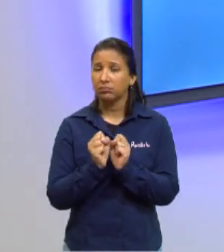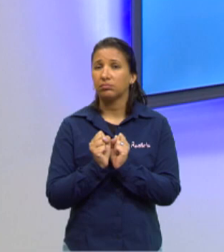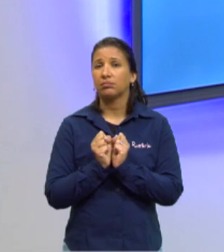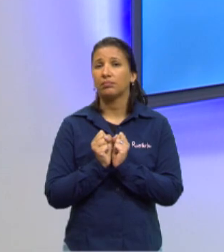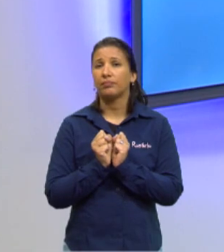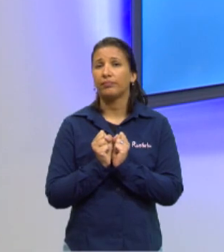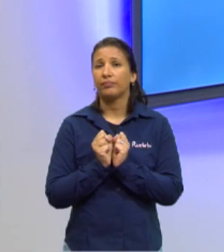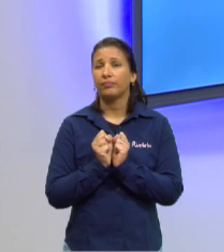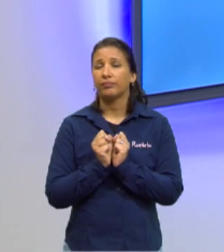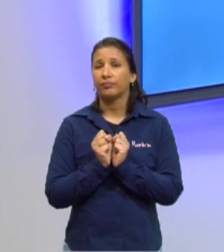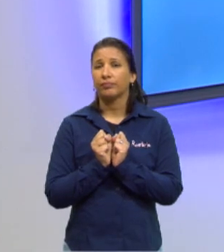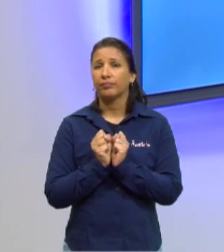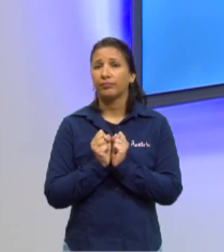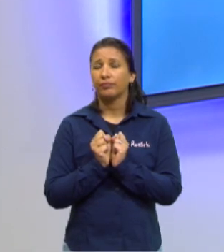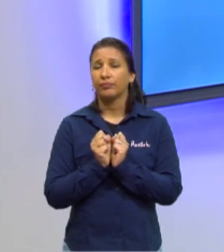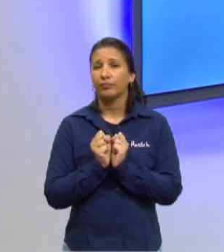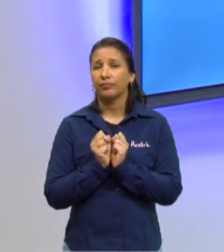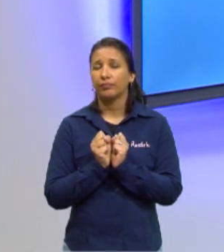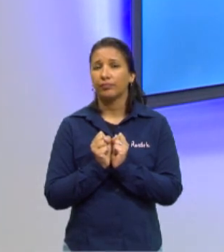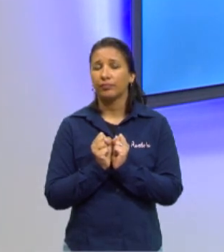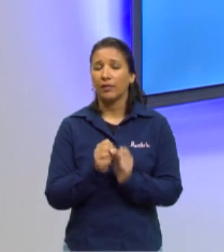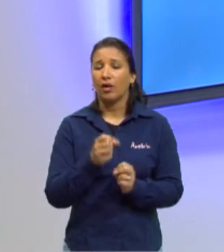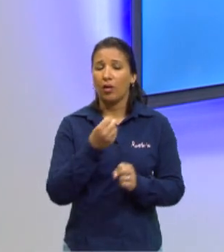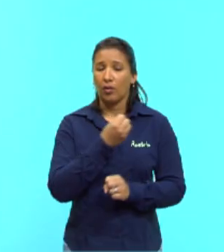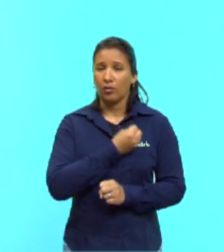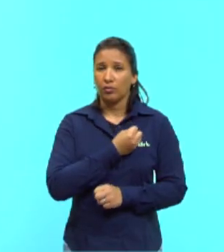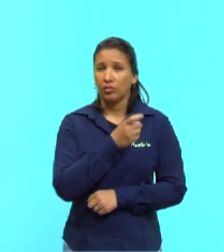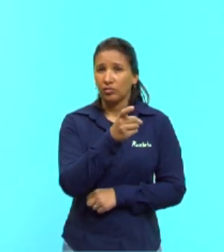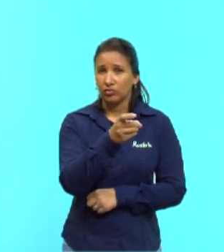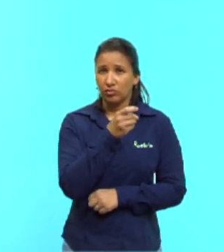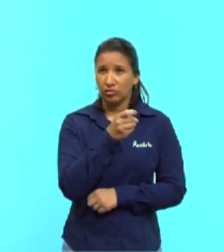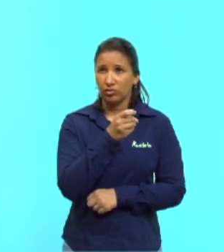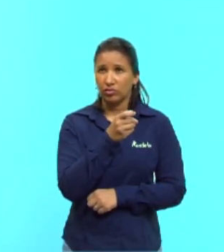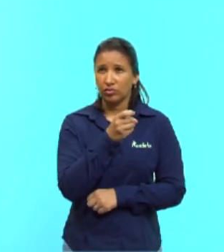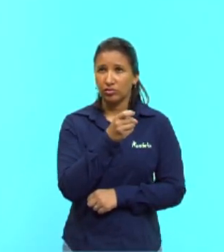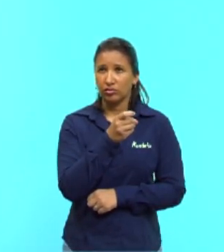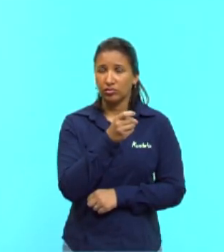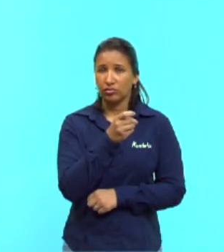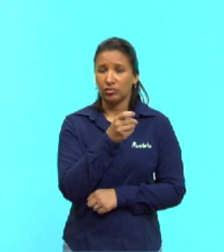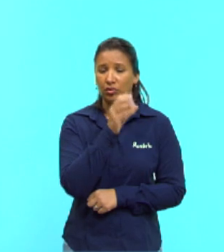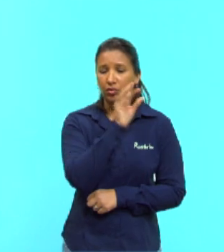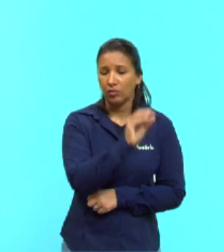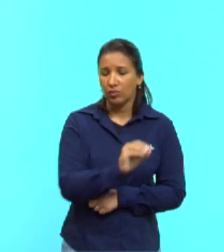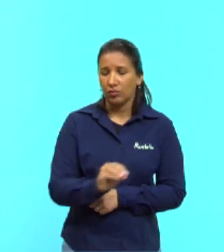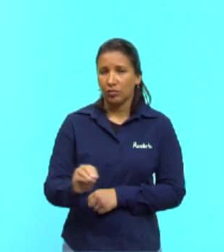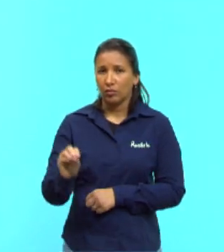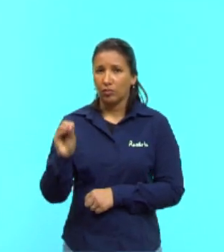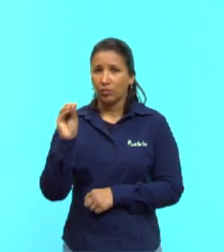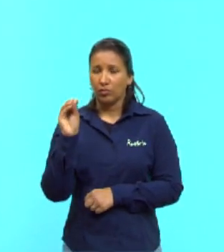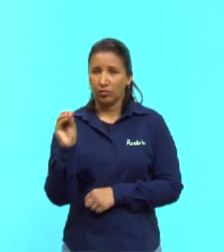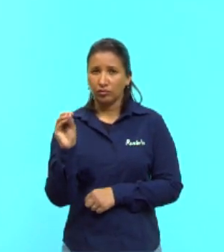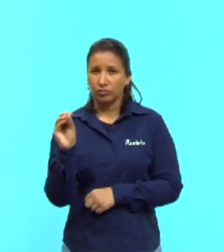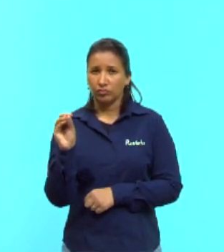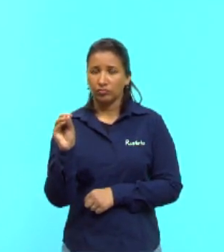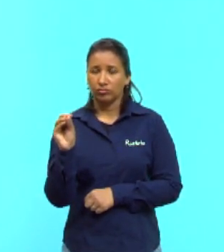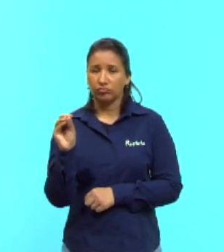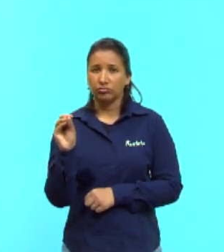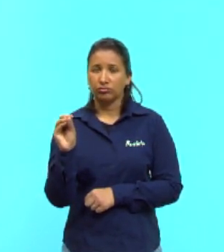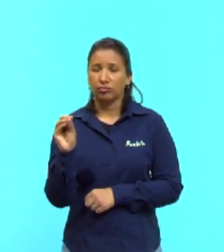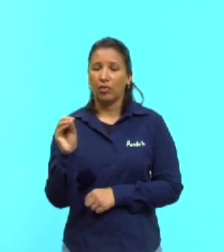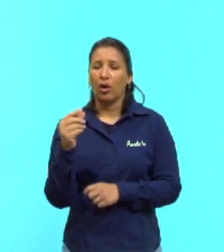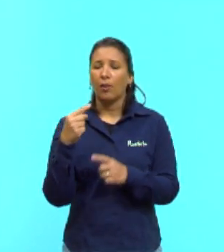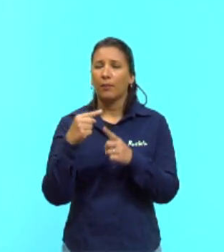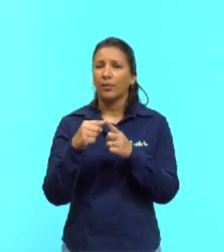vou passar esse x ou esse valor que eu tenho aqui adicionando para o outro lado do sinal da igualdade.